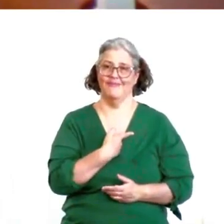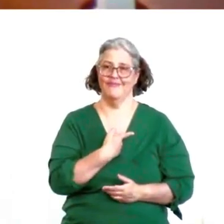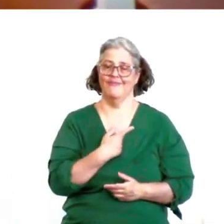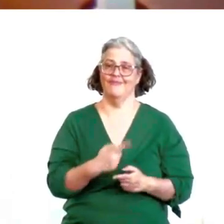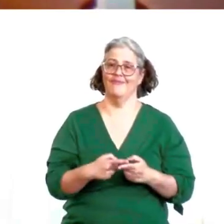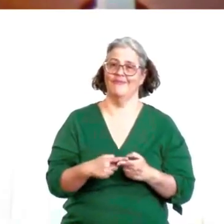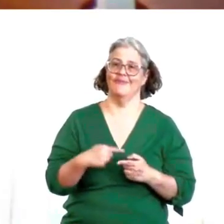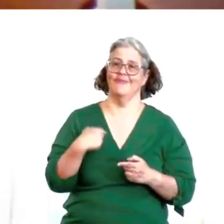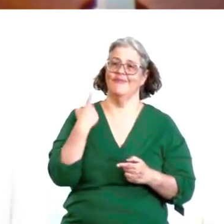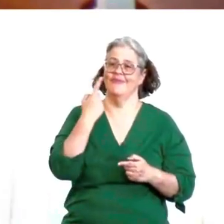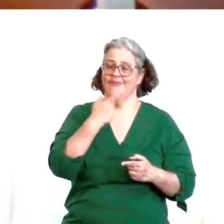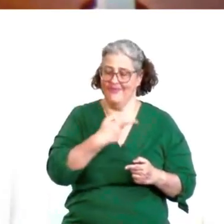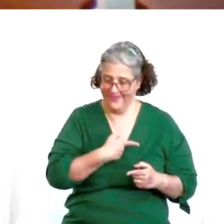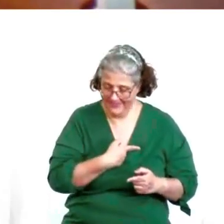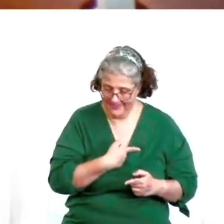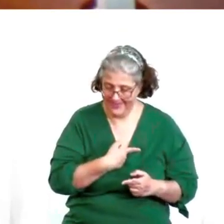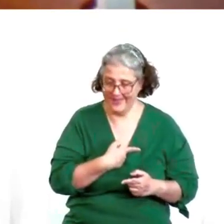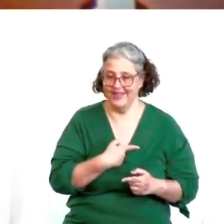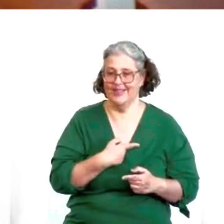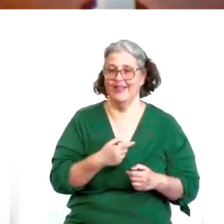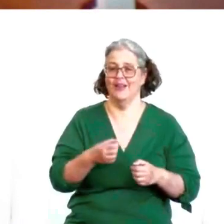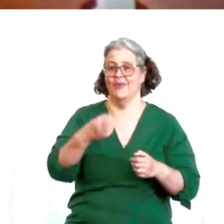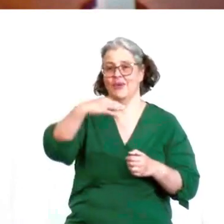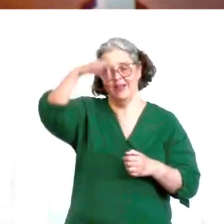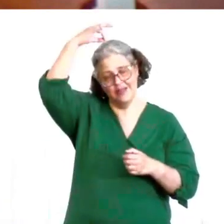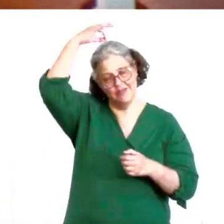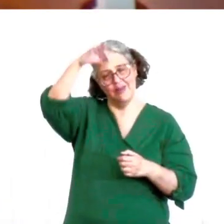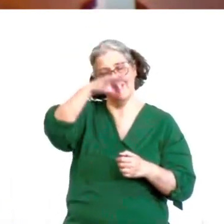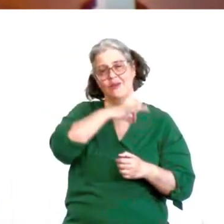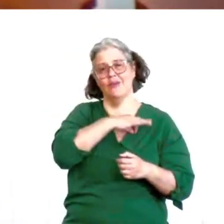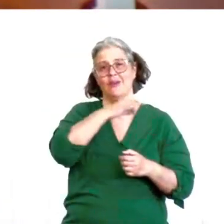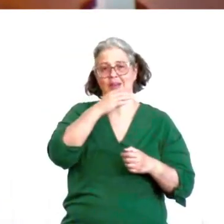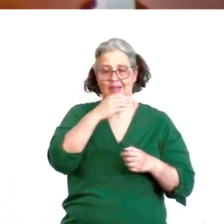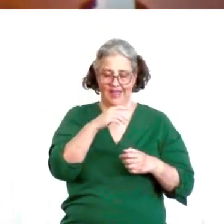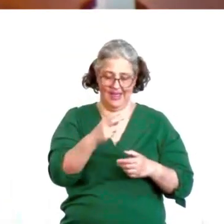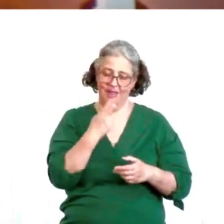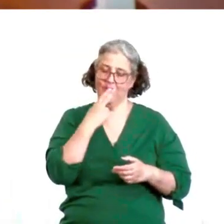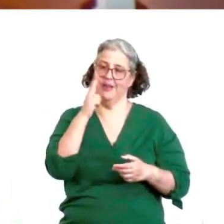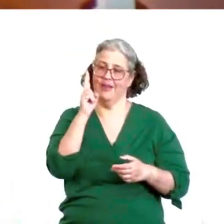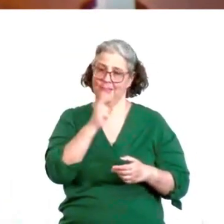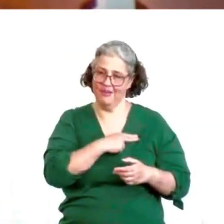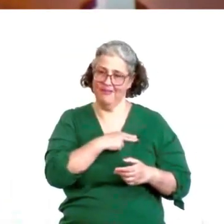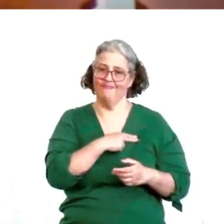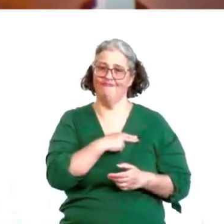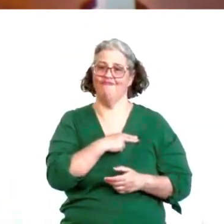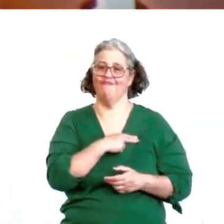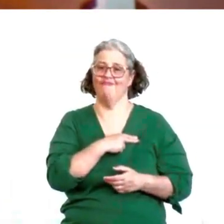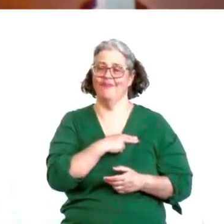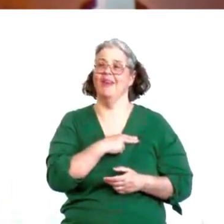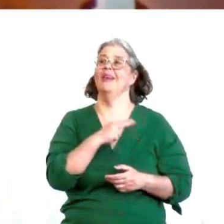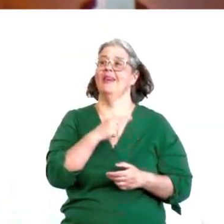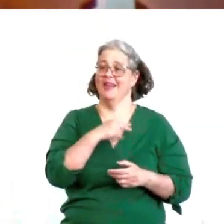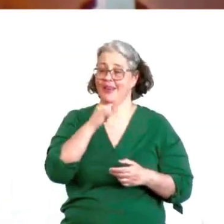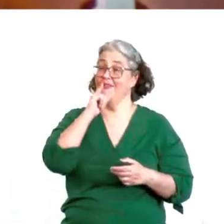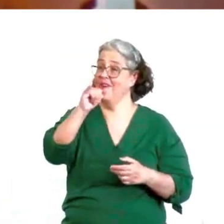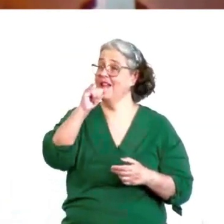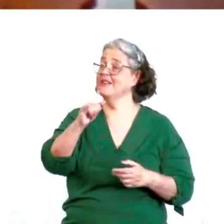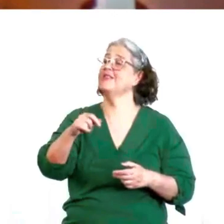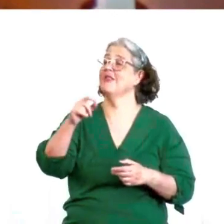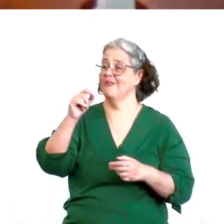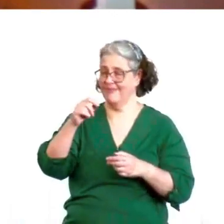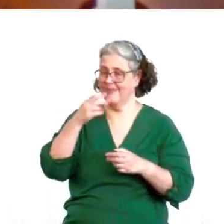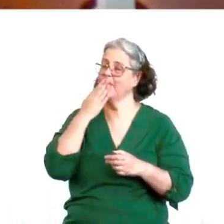que nos habita e nos sela e nos garante e diz que essa promessa vai se